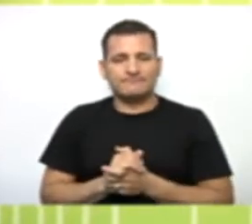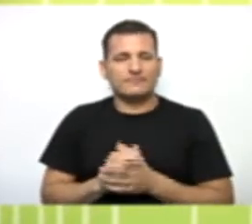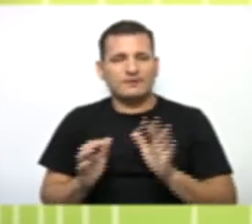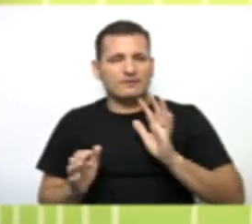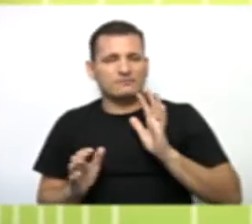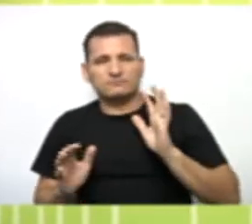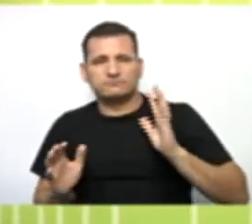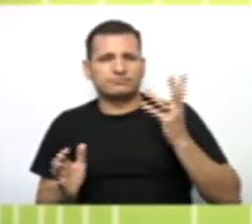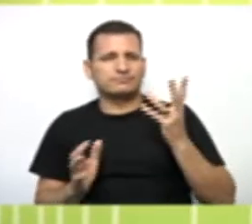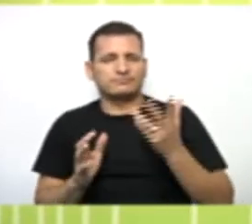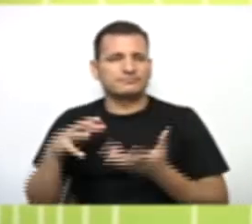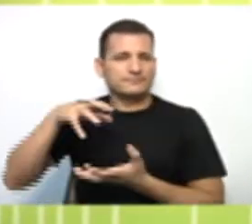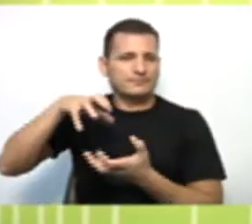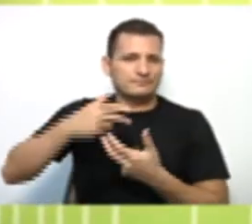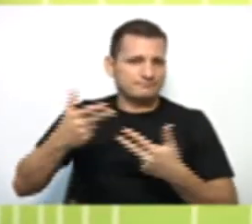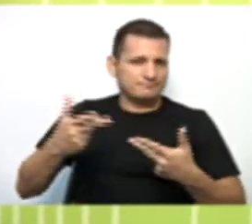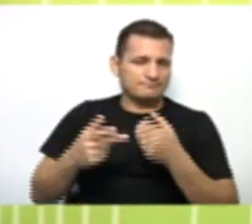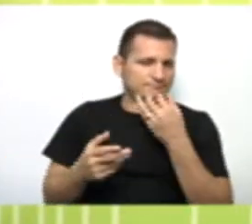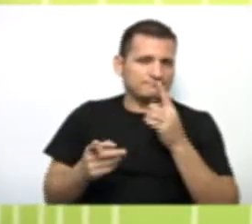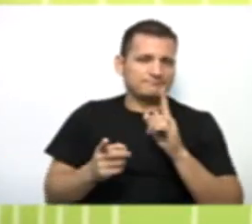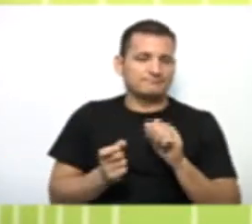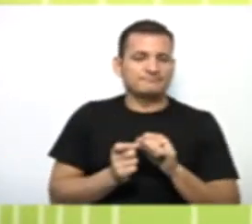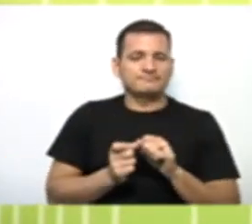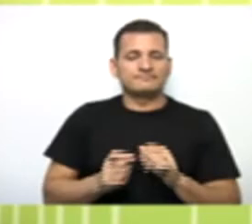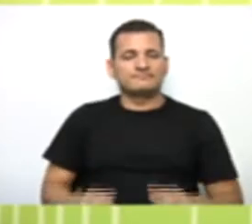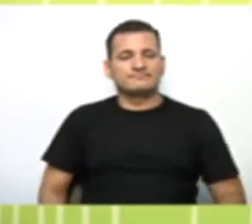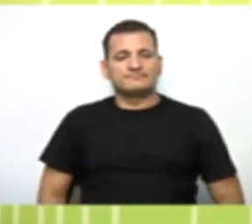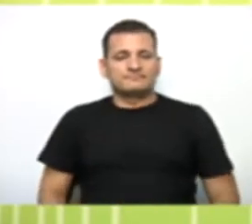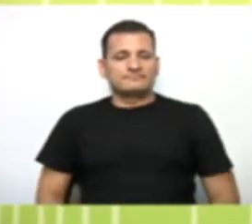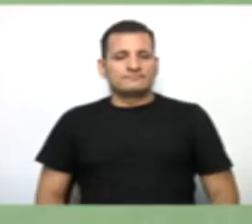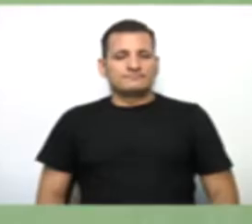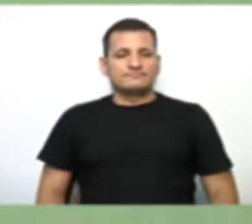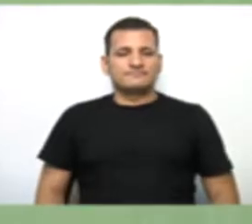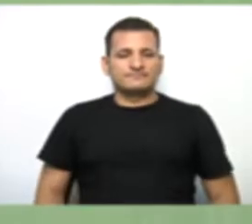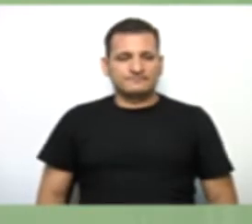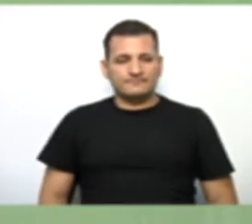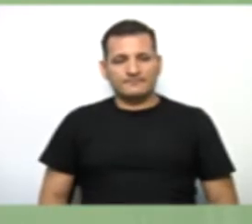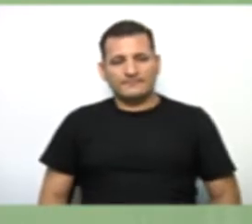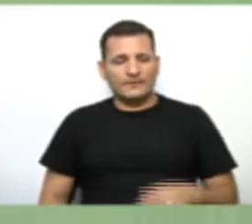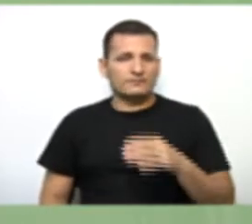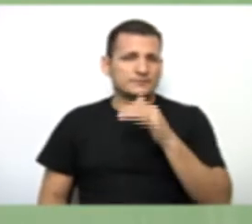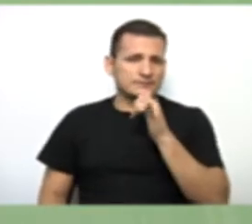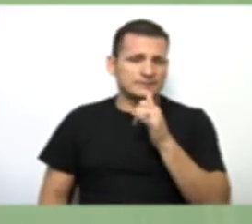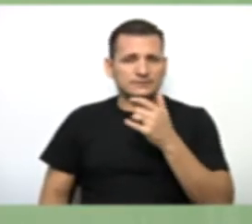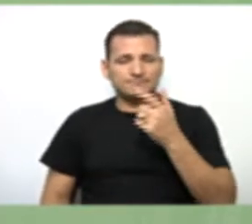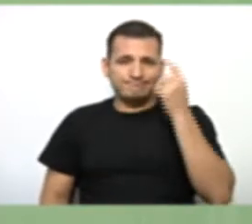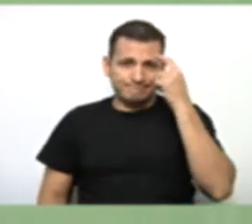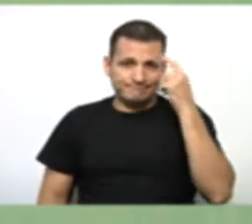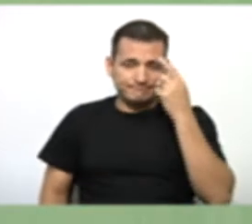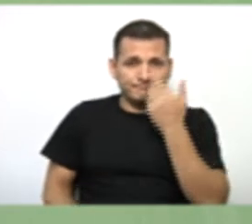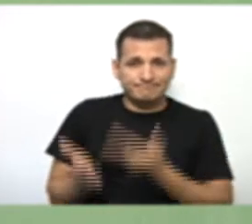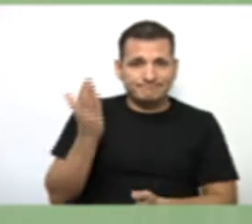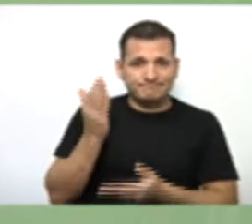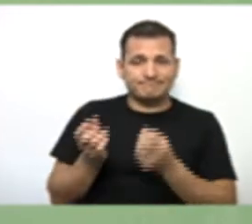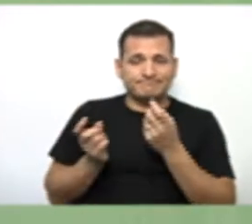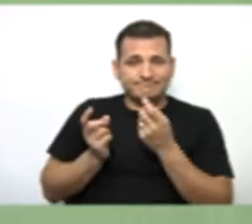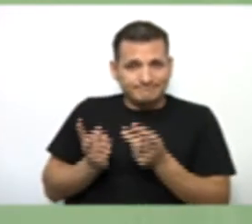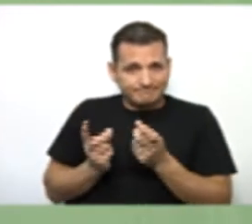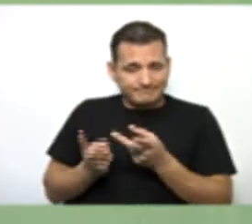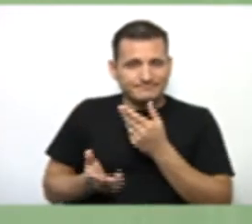revolta, de greve, não é? Tá certo? Então, olha lá. Temendo perder uma venda, por exemplo, né, as pessoas